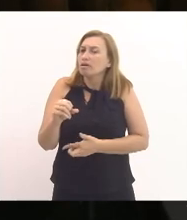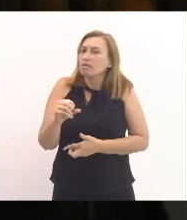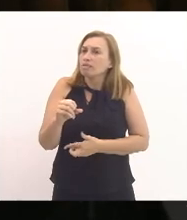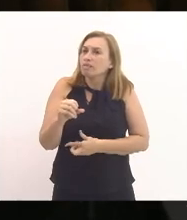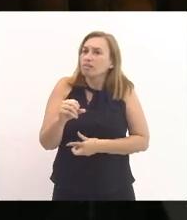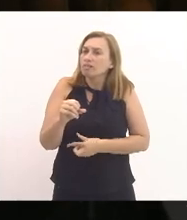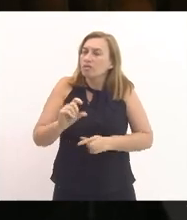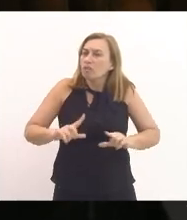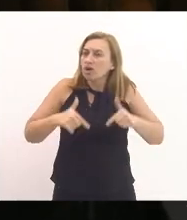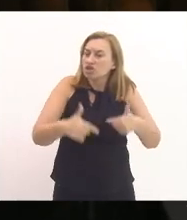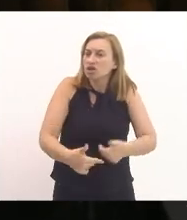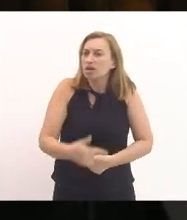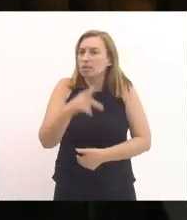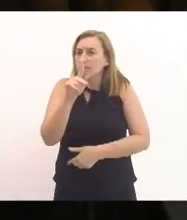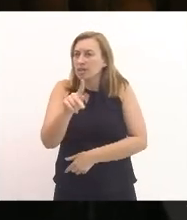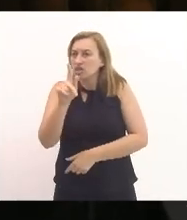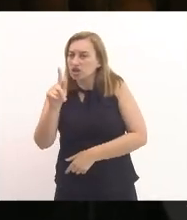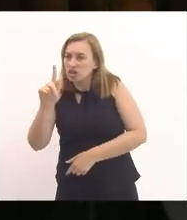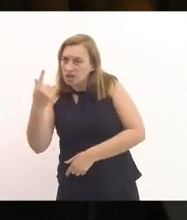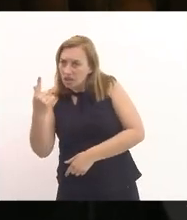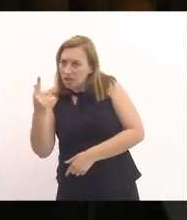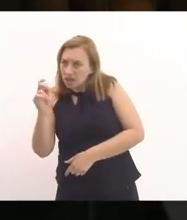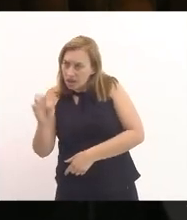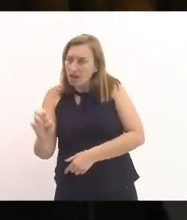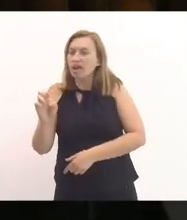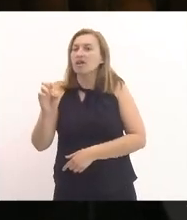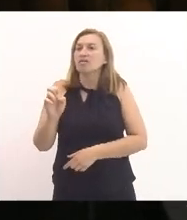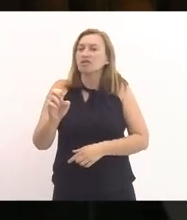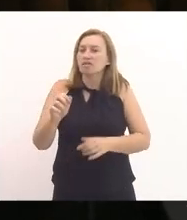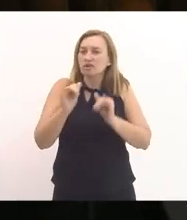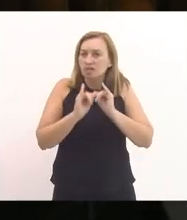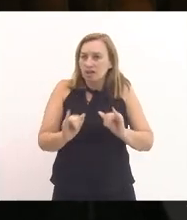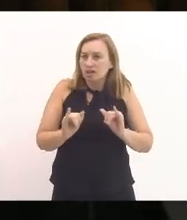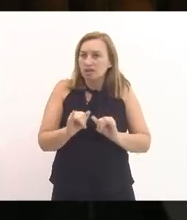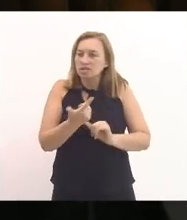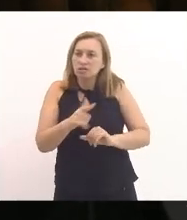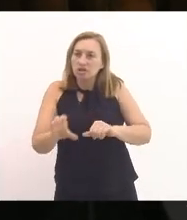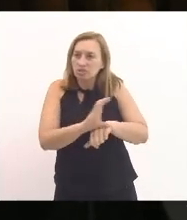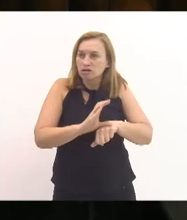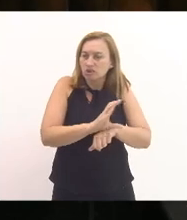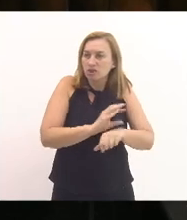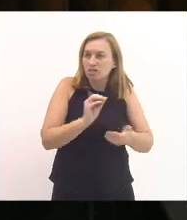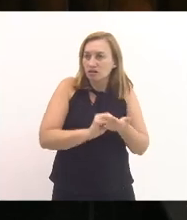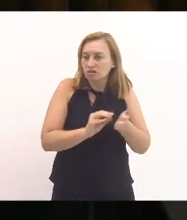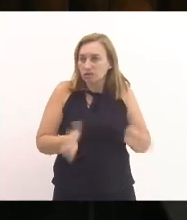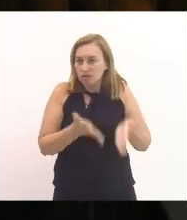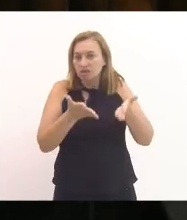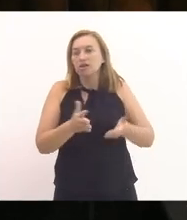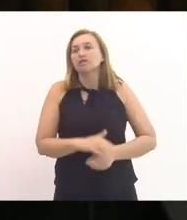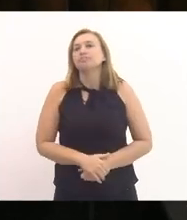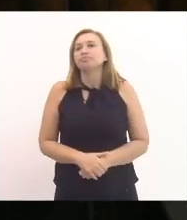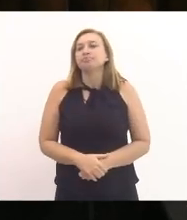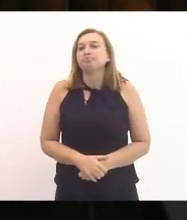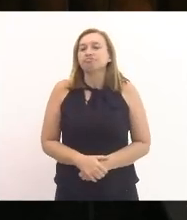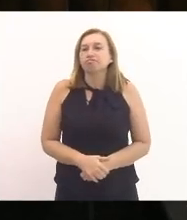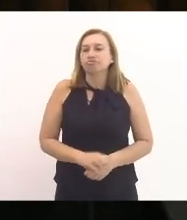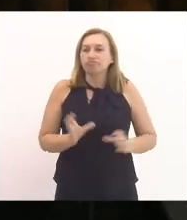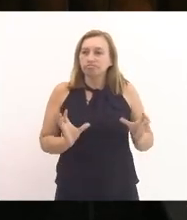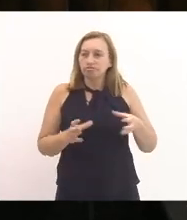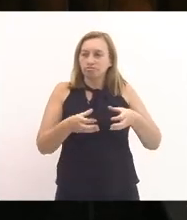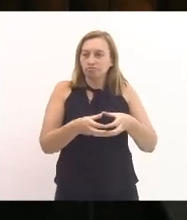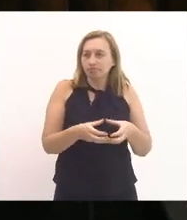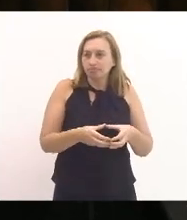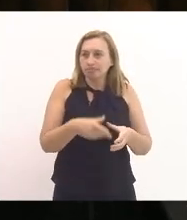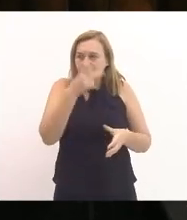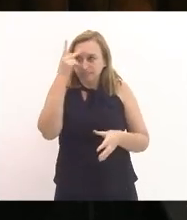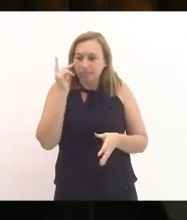uma ação da Penha é ou julgada procedente ela foi declarado Incondicional pelo vice iniciativa e ela começou os